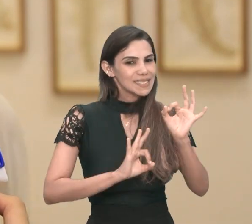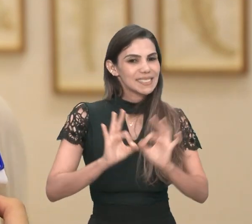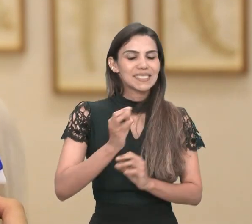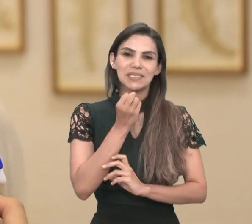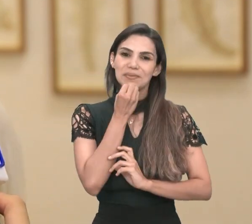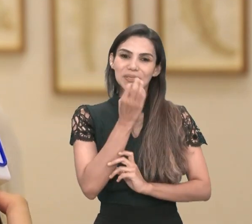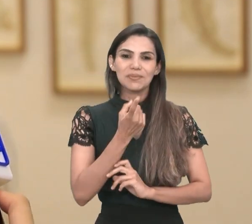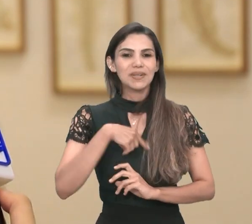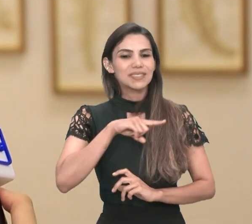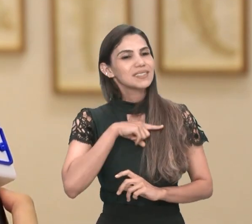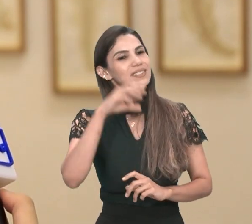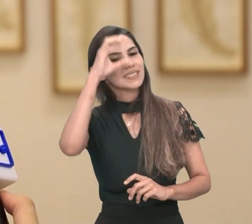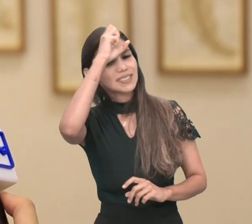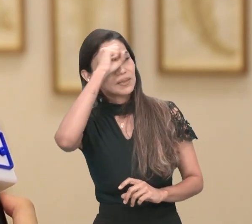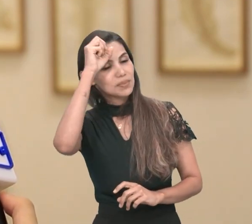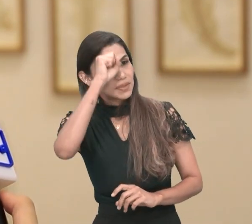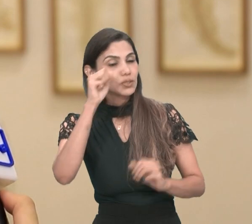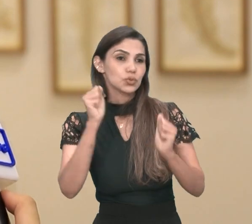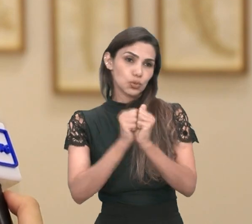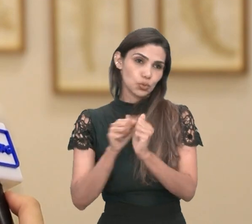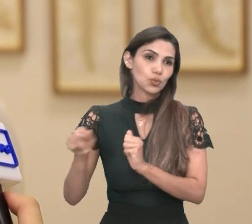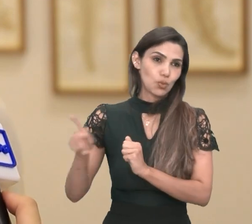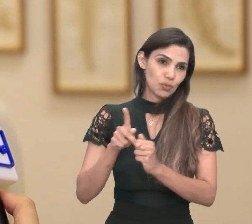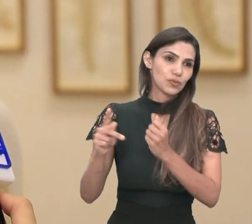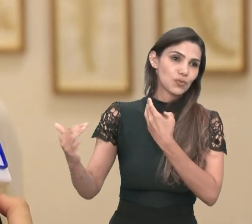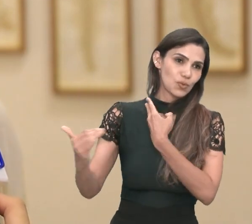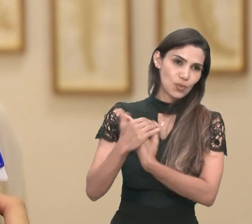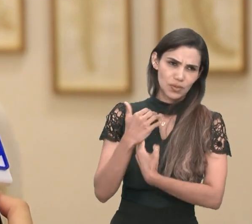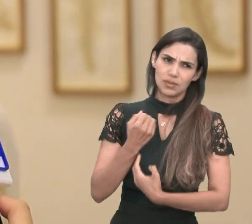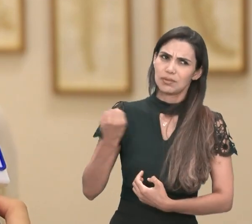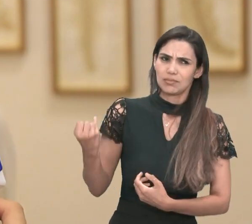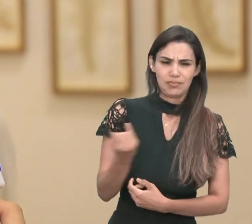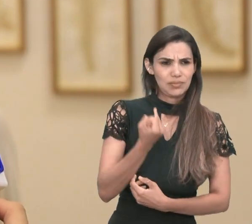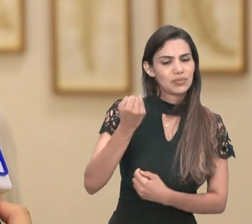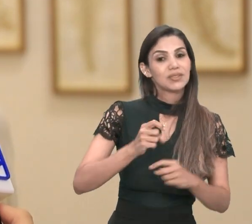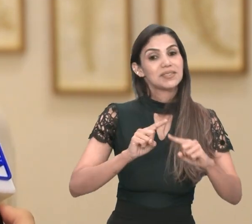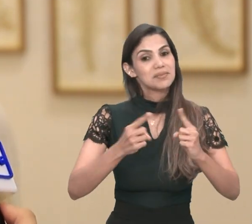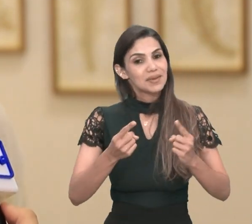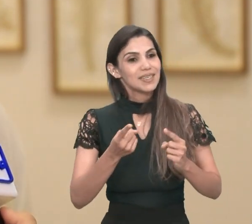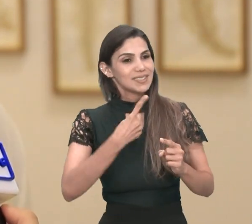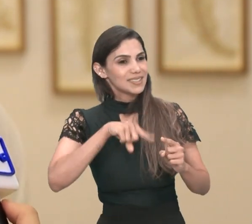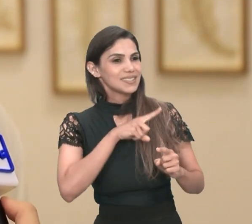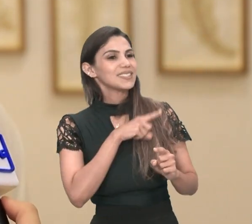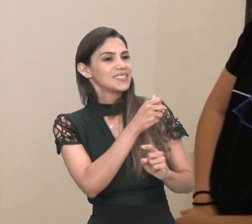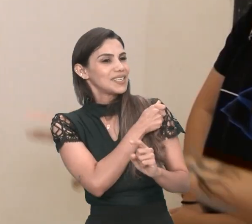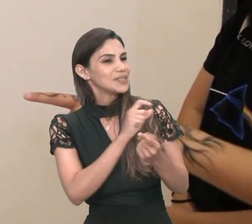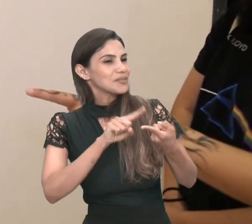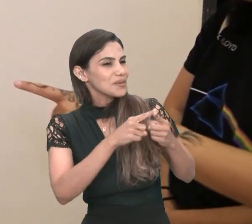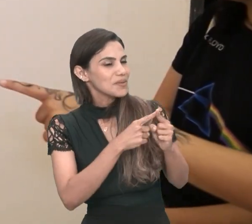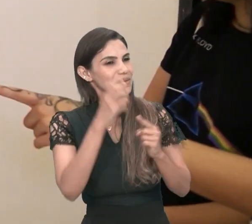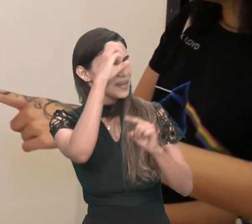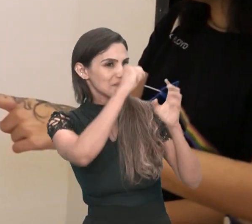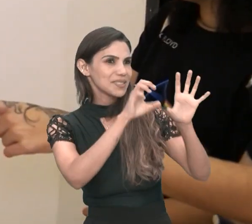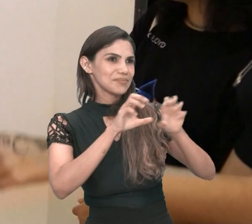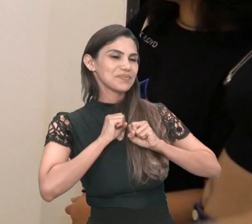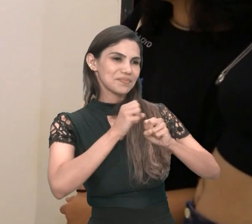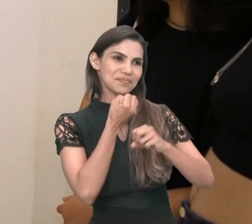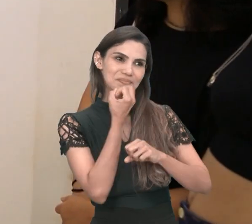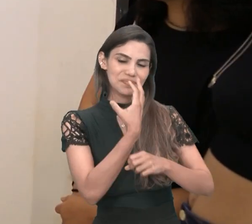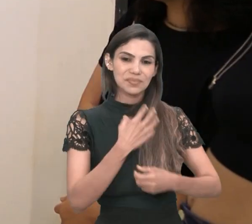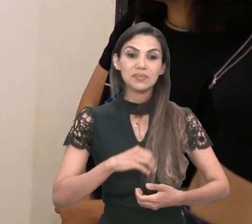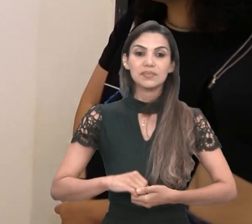gente aprende não só com o professor, que dá as orientações, que é muito importante, mas entre a gente, sabe? A